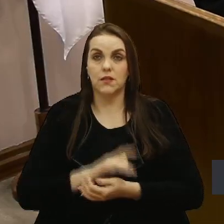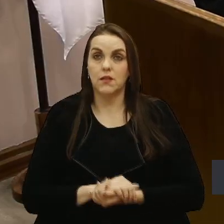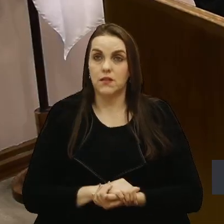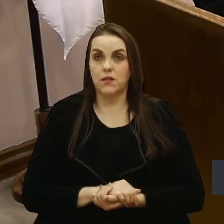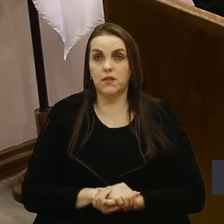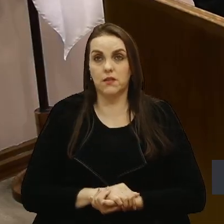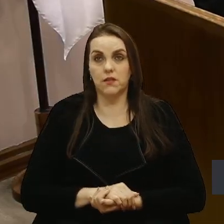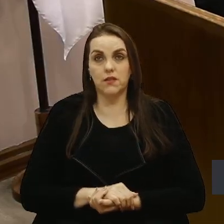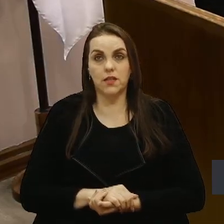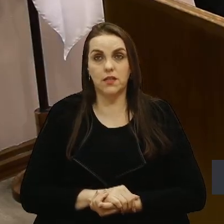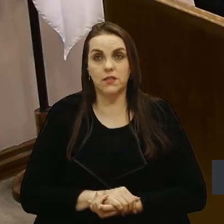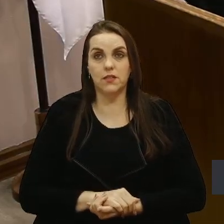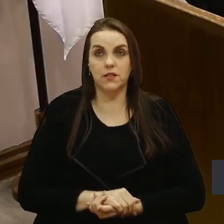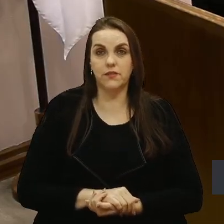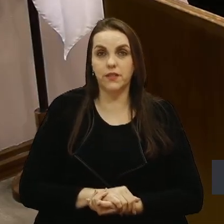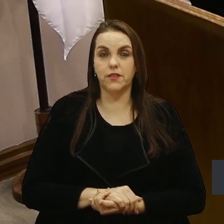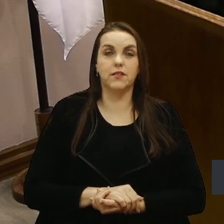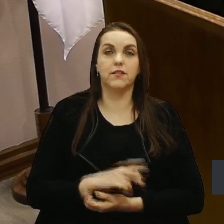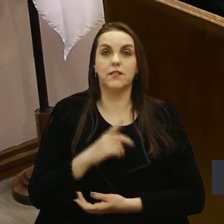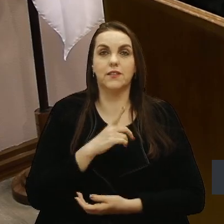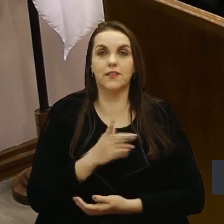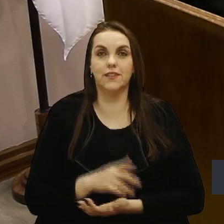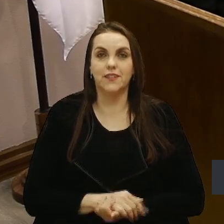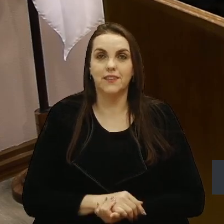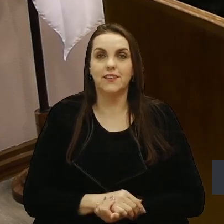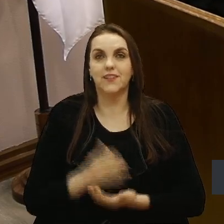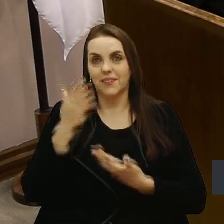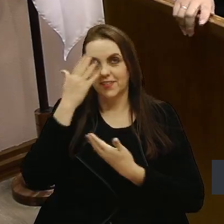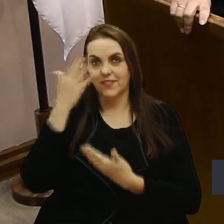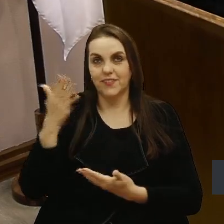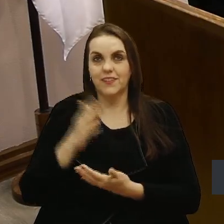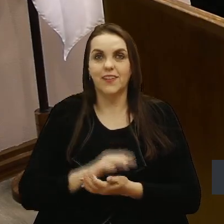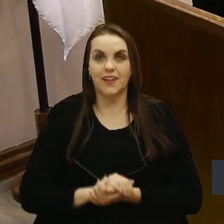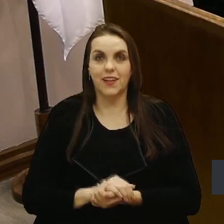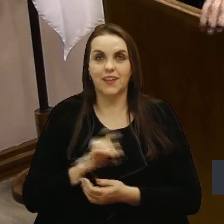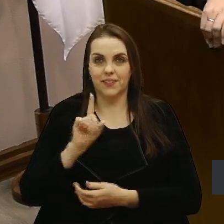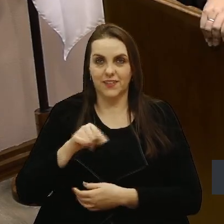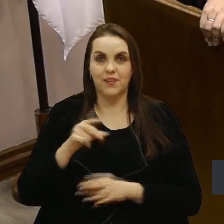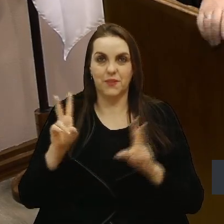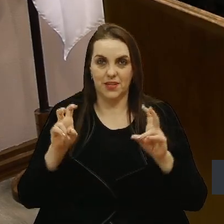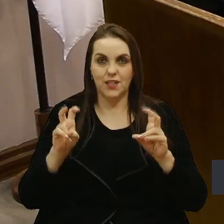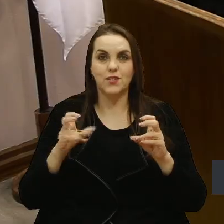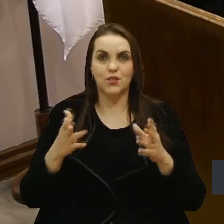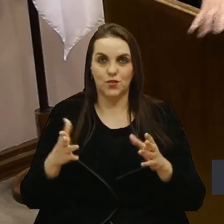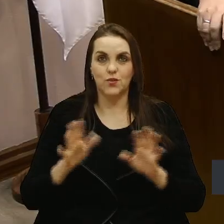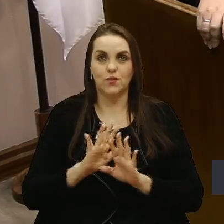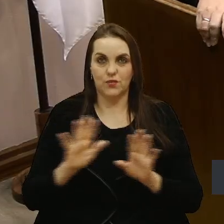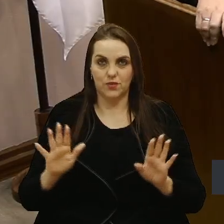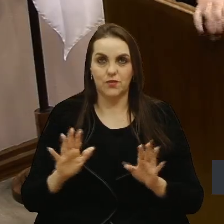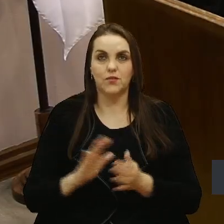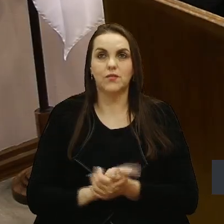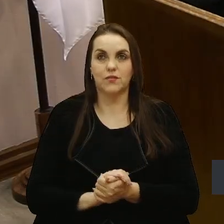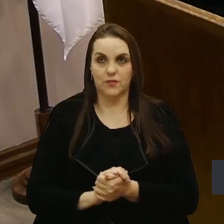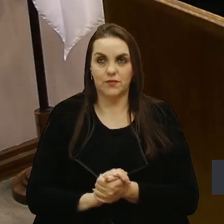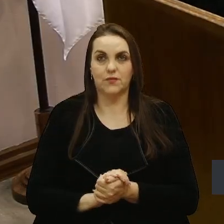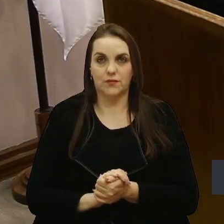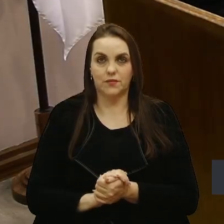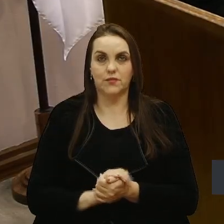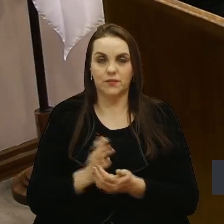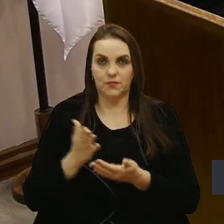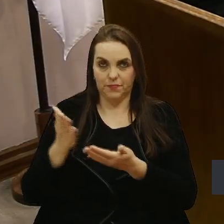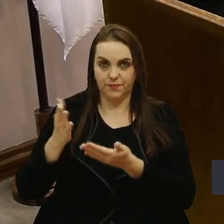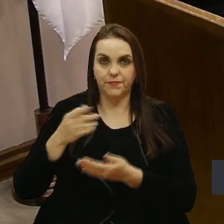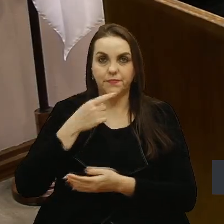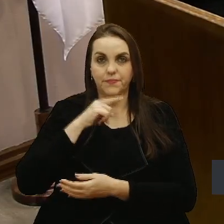Libardi. Vereador Caleb, depois eu vou entrar no meu assunto, senão não vai dar, Vereadora tá, gente? Daiane, muito obrigado pela sua gentileza. Desculpas aceitas,